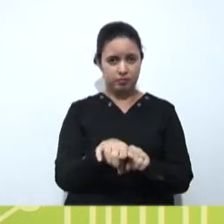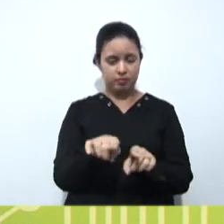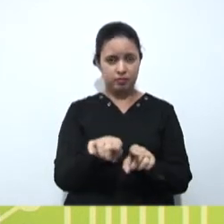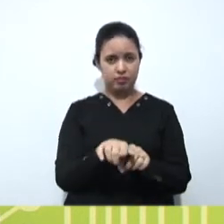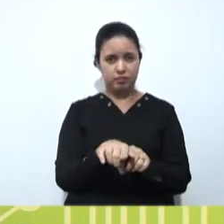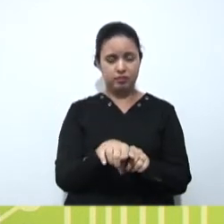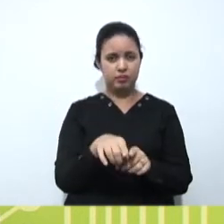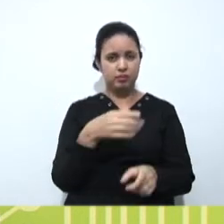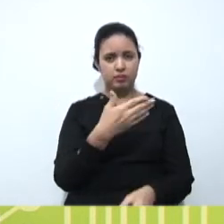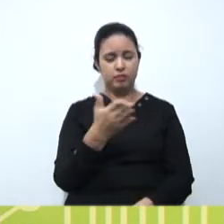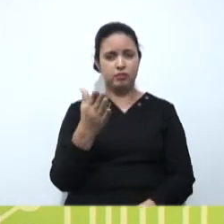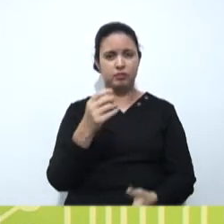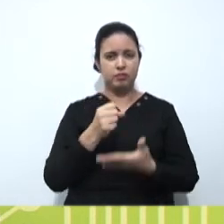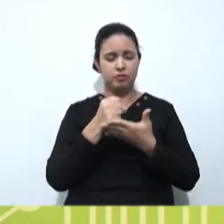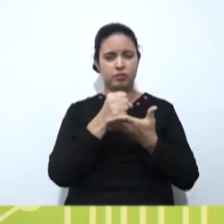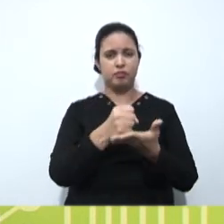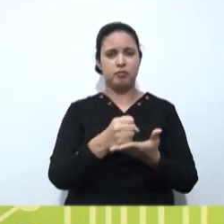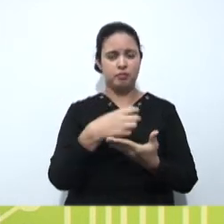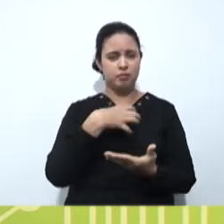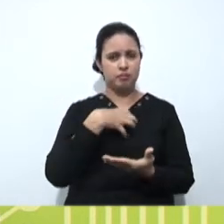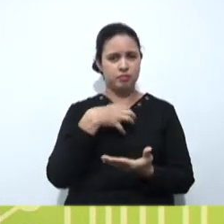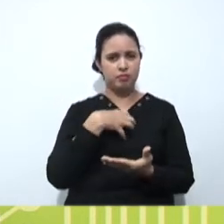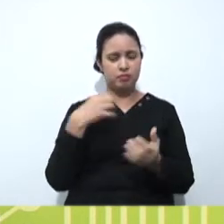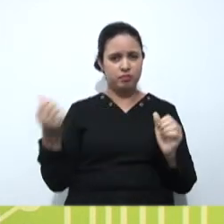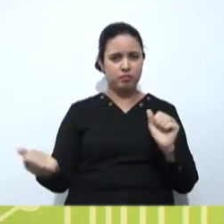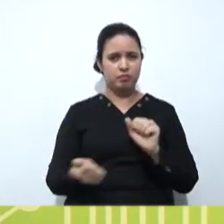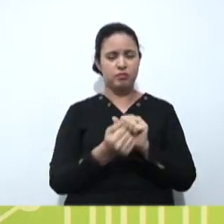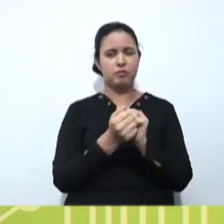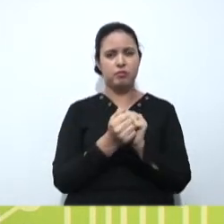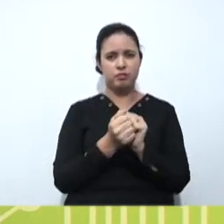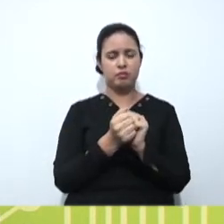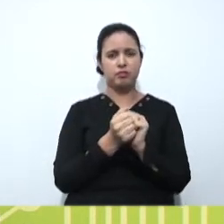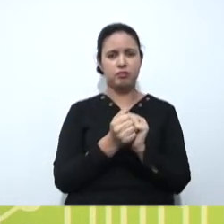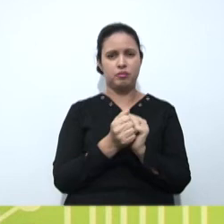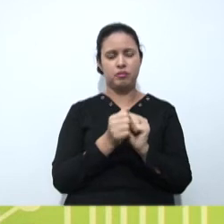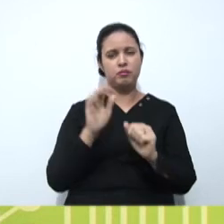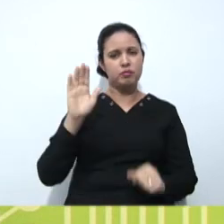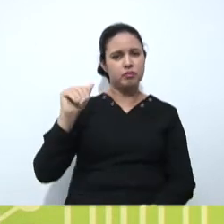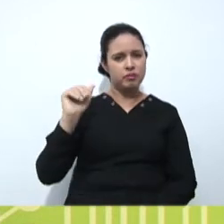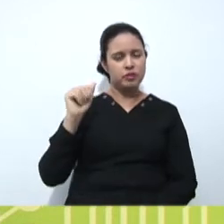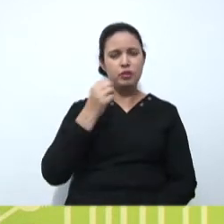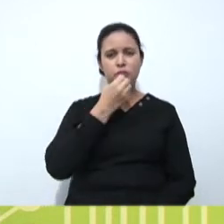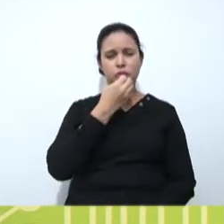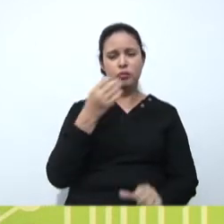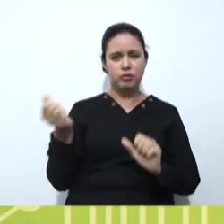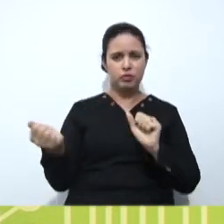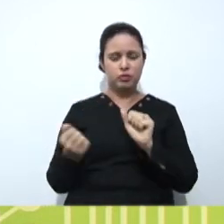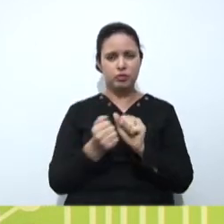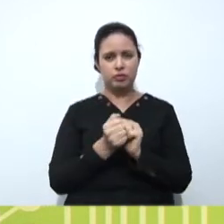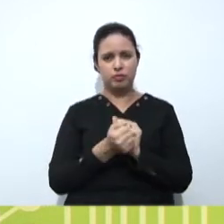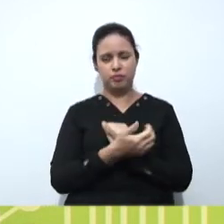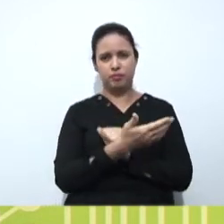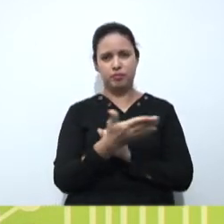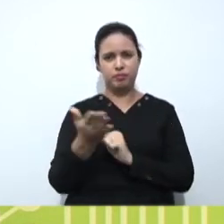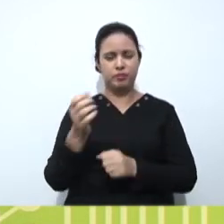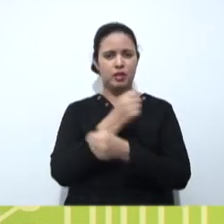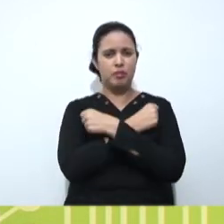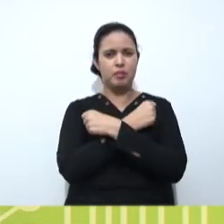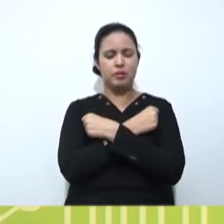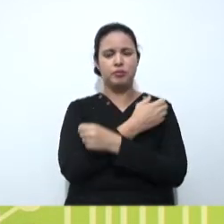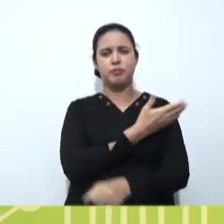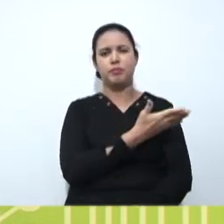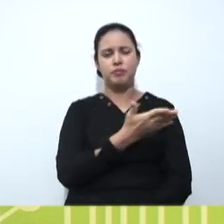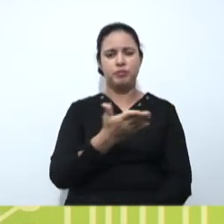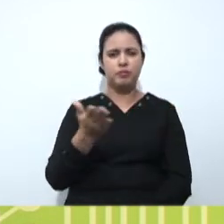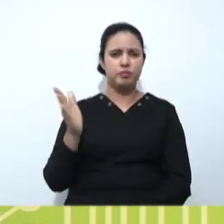Então, espero que vocês carreguem esse sentido com vocês. E, no mais, foi muito bom trabalhar com todos vocês. Um abraço a todo